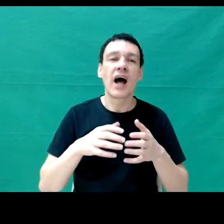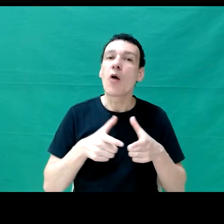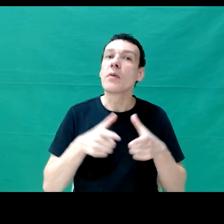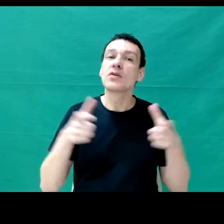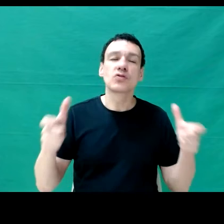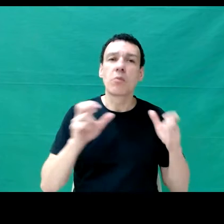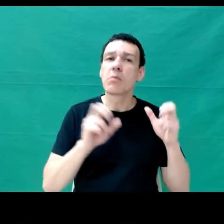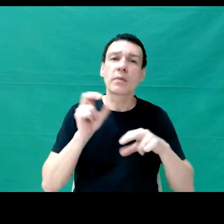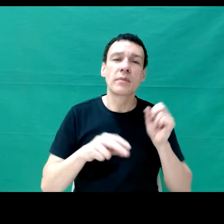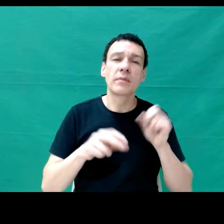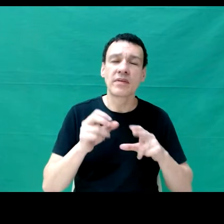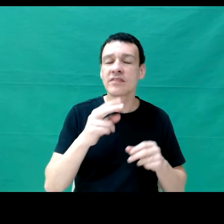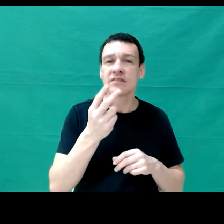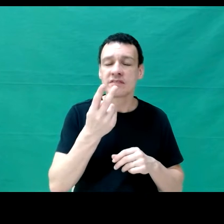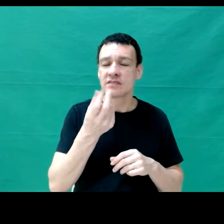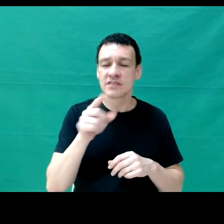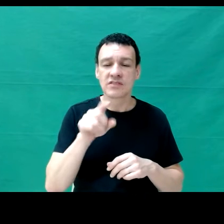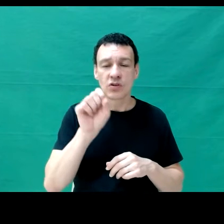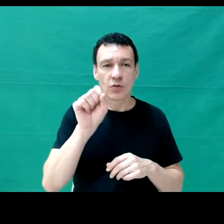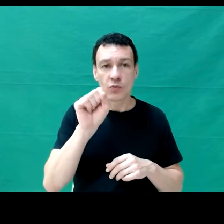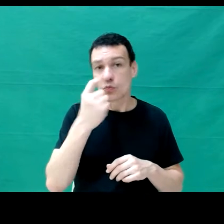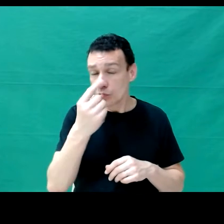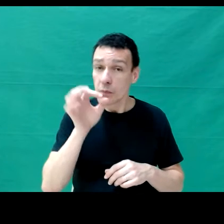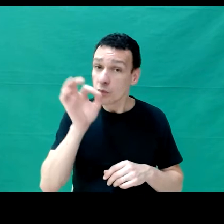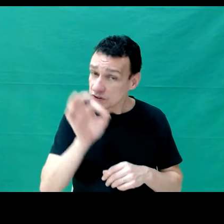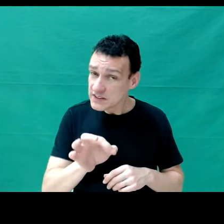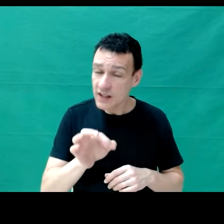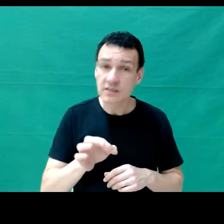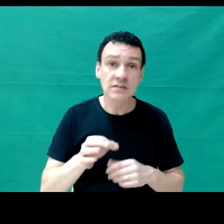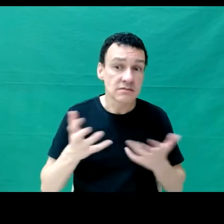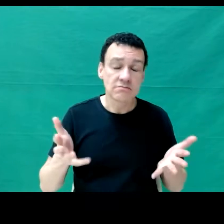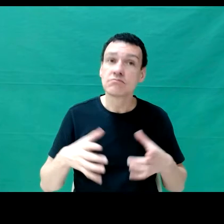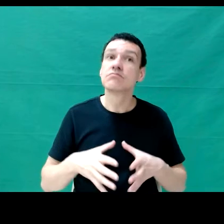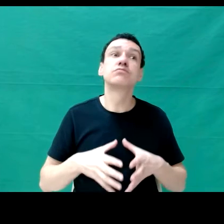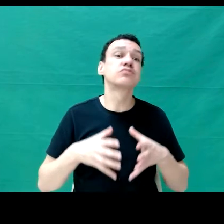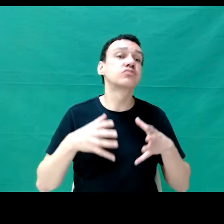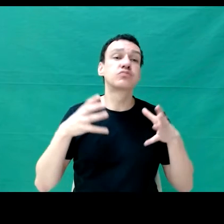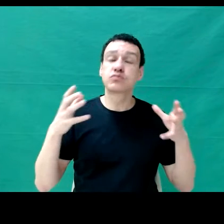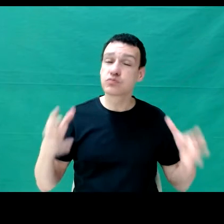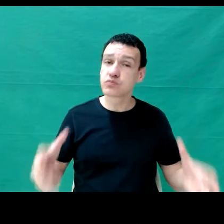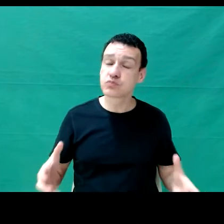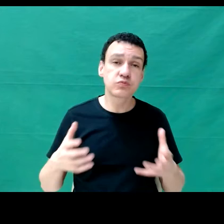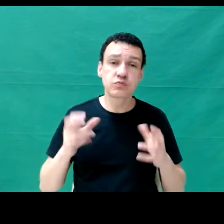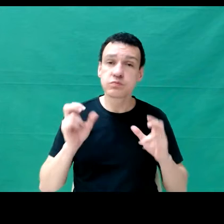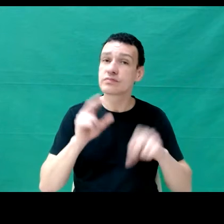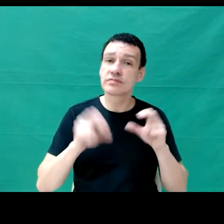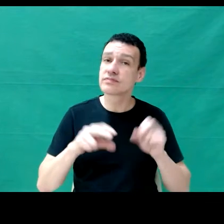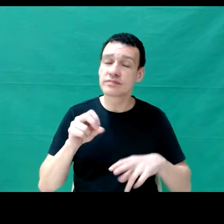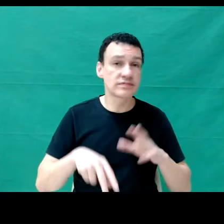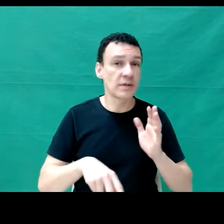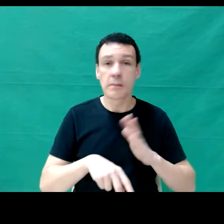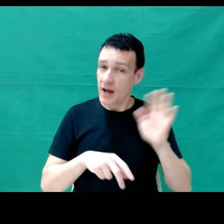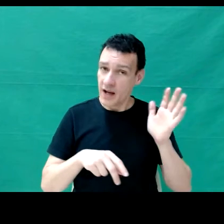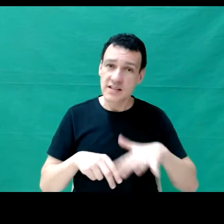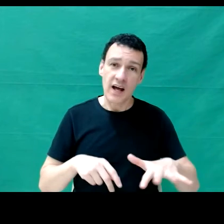26,81%, né, de maio a outubro de 2020, né. A gente teve um crescimento aí significativo nessa área, né, de